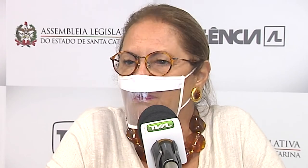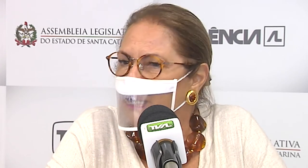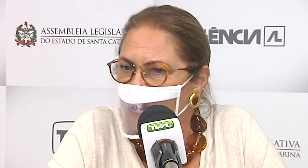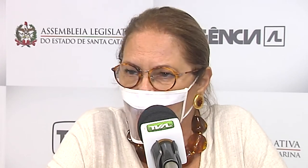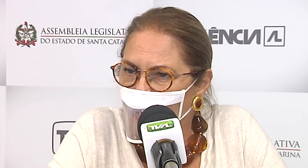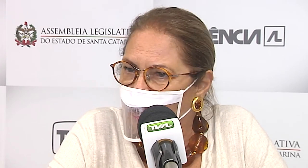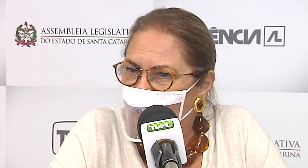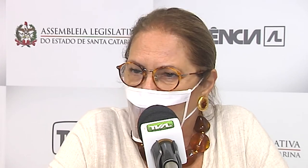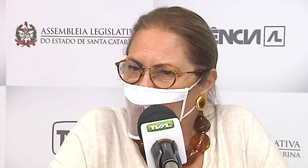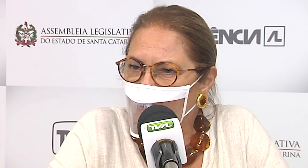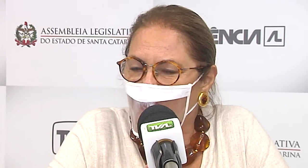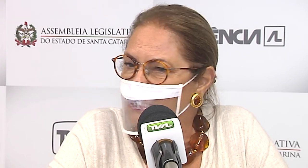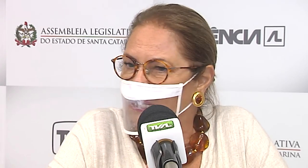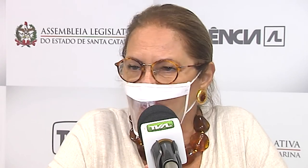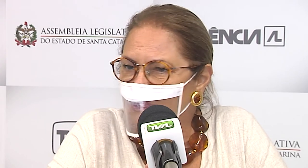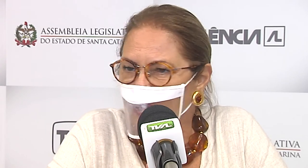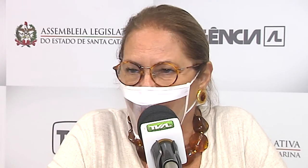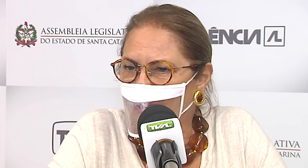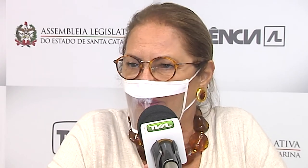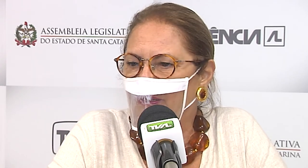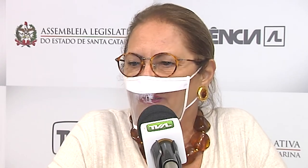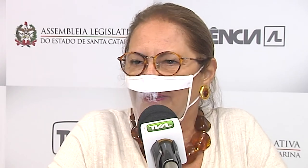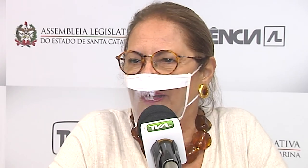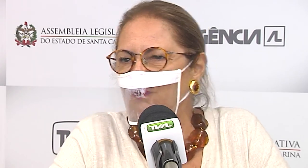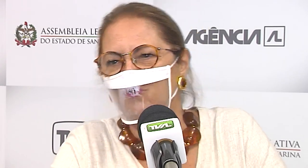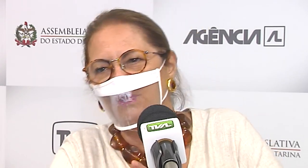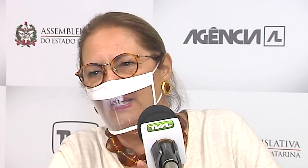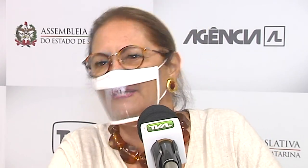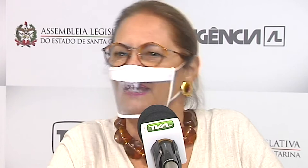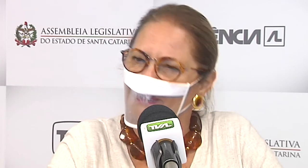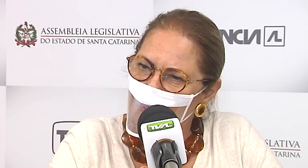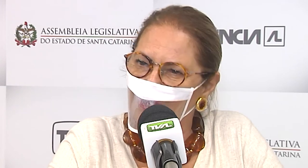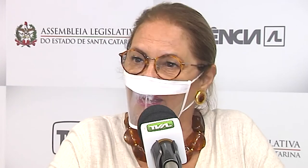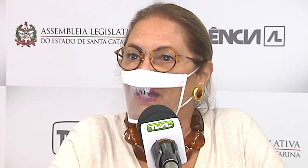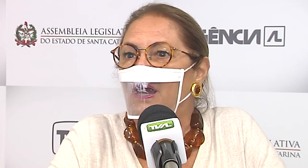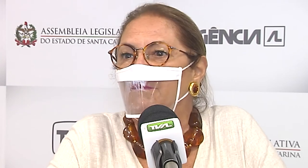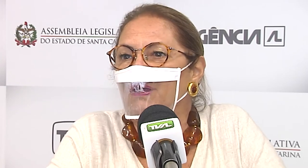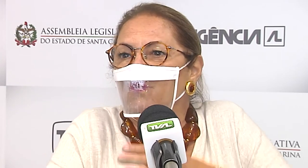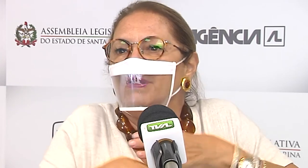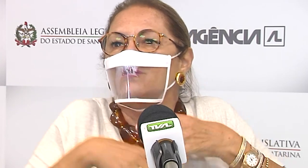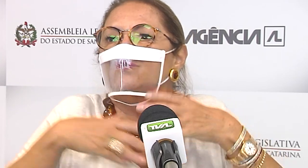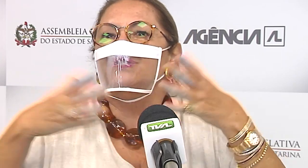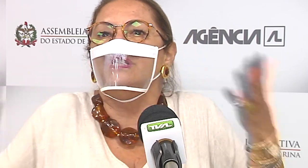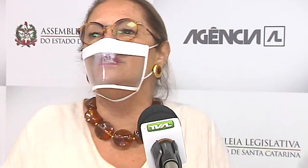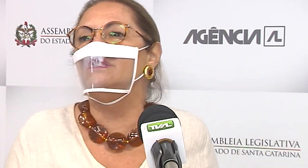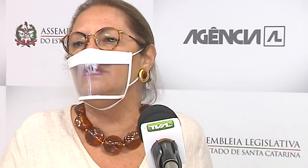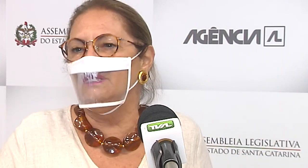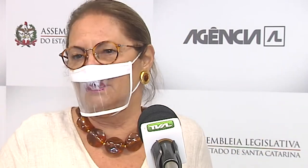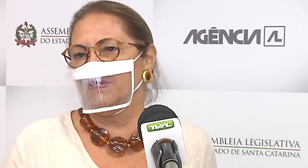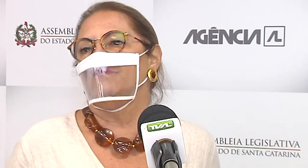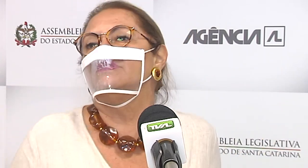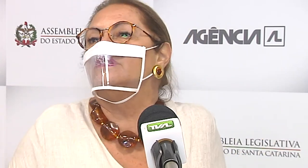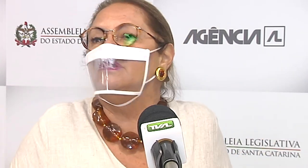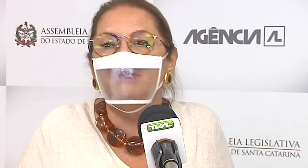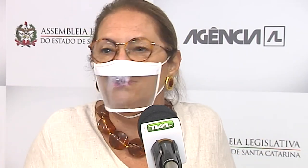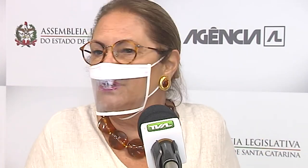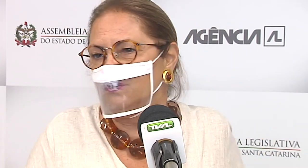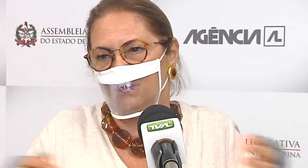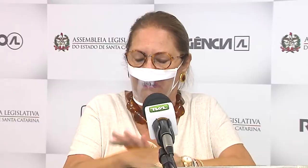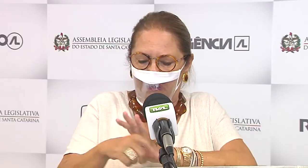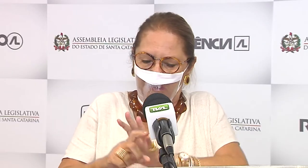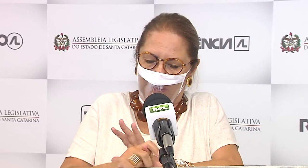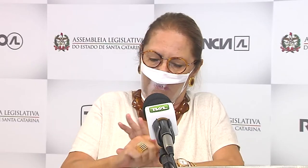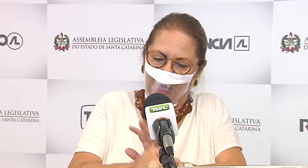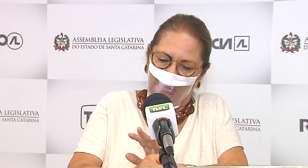Os avós, brigar. O neto quer sair, não sai. Né? O sobrinho quer sair, não sai. Pelo menos uns 15 dias para ver se